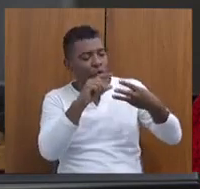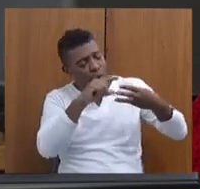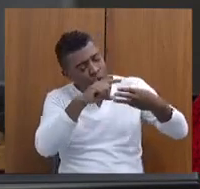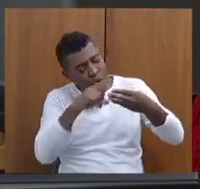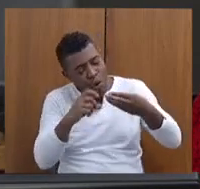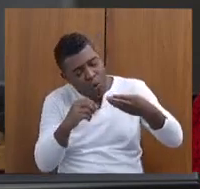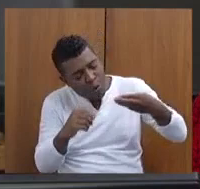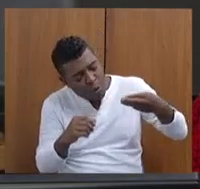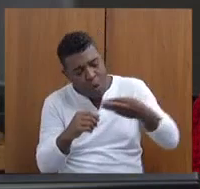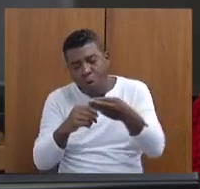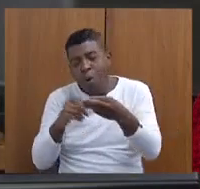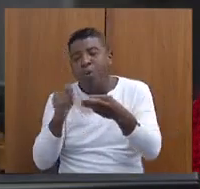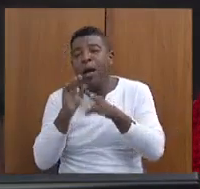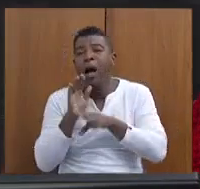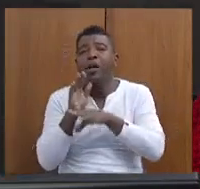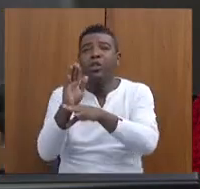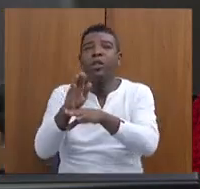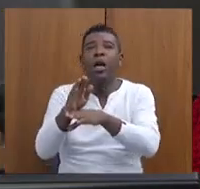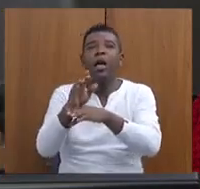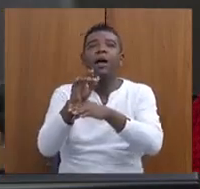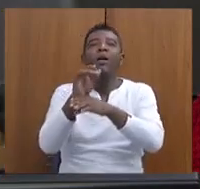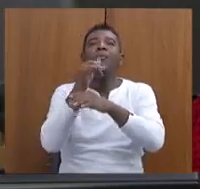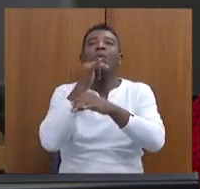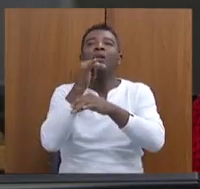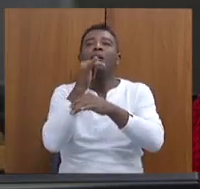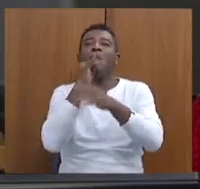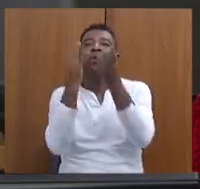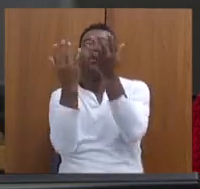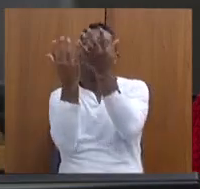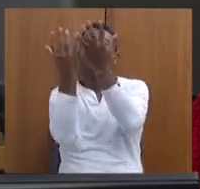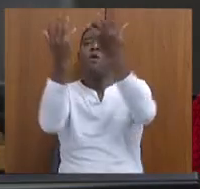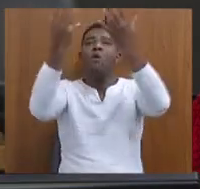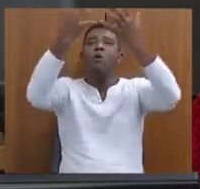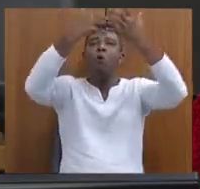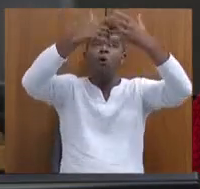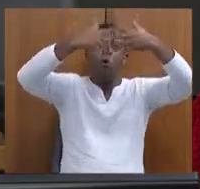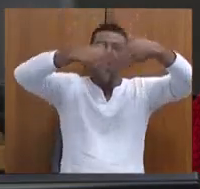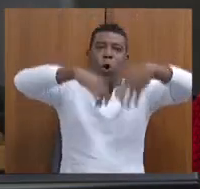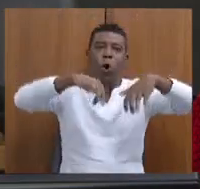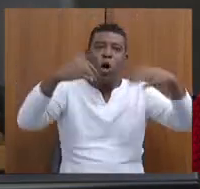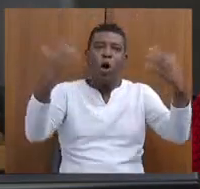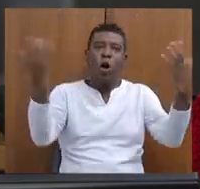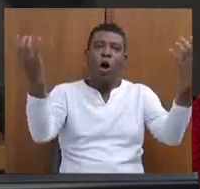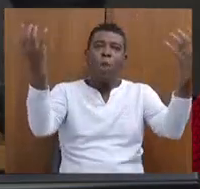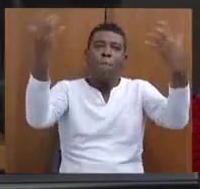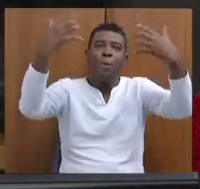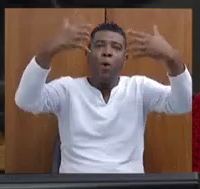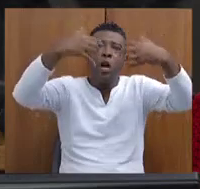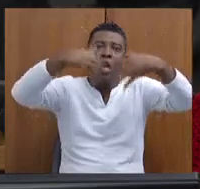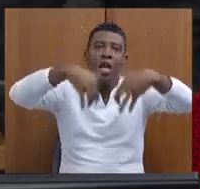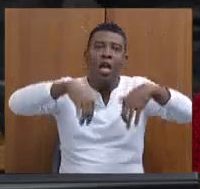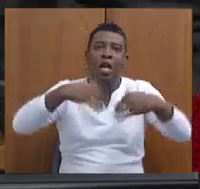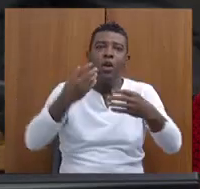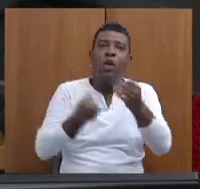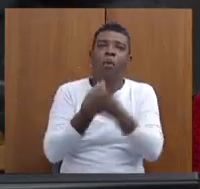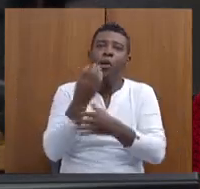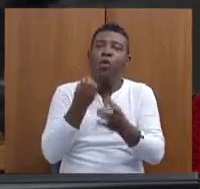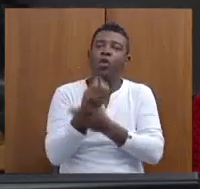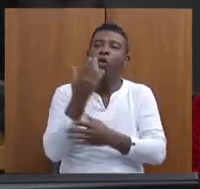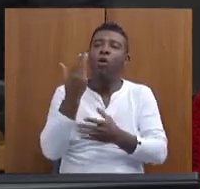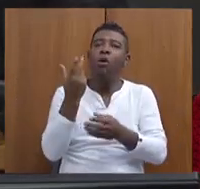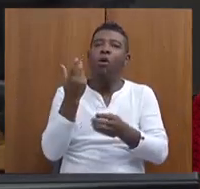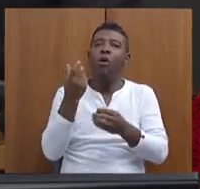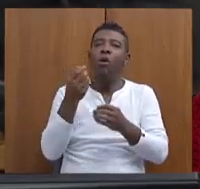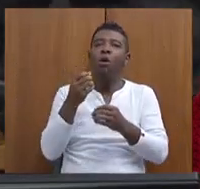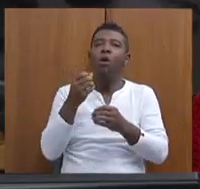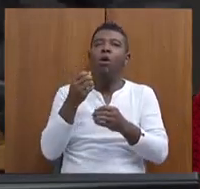mover lá os moinhos os produtores de cana lá de de de cachaça os refrigeradores de leite enfim